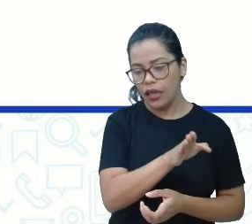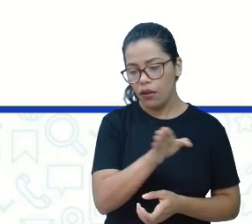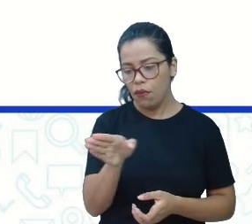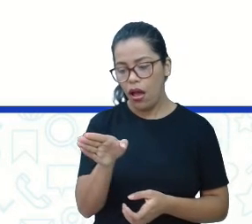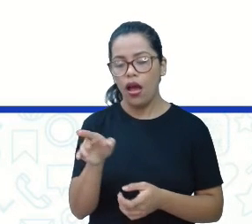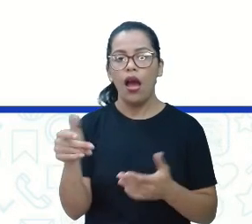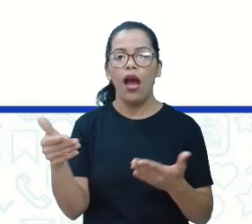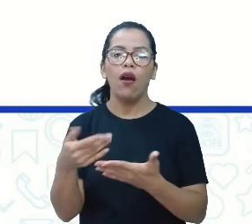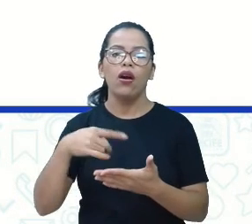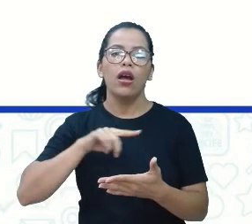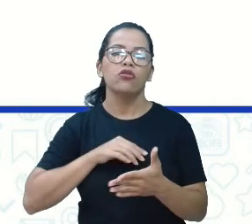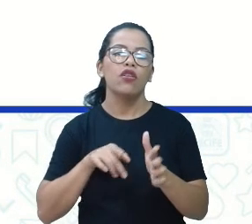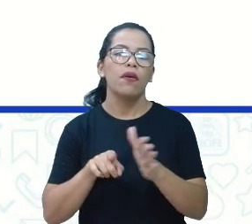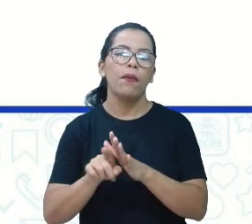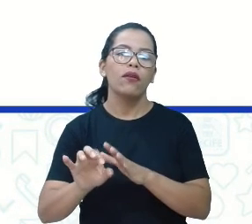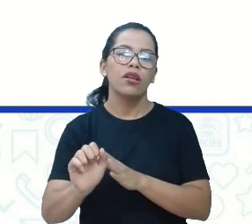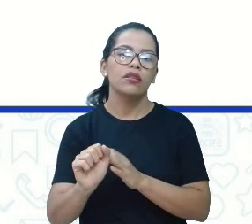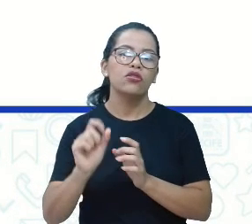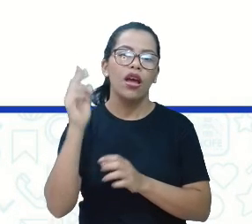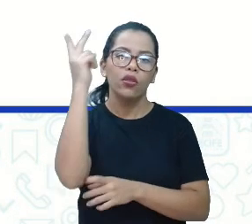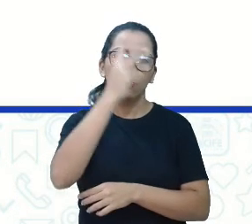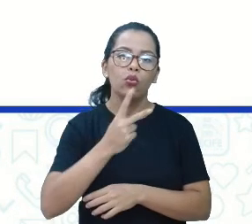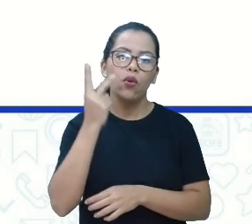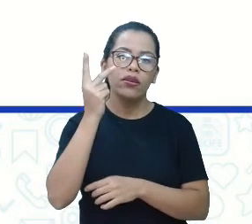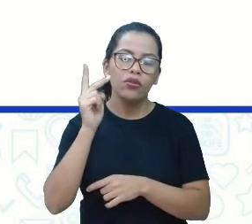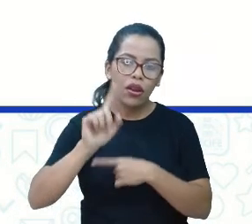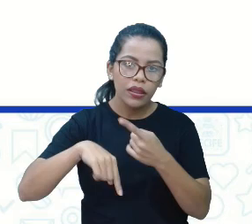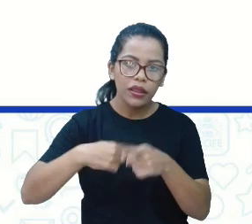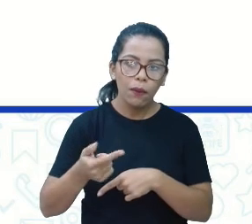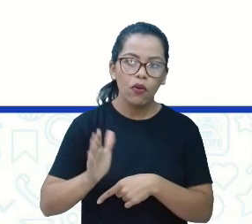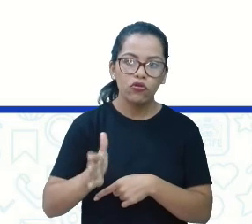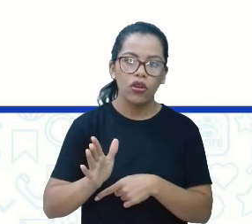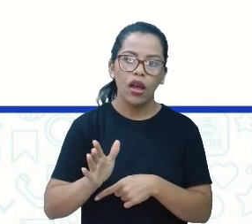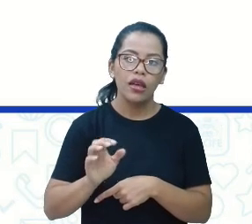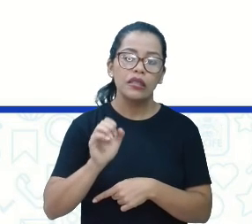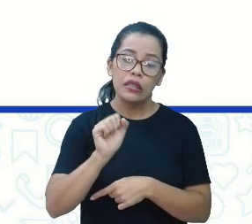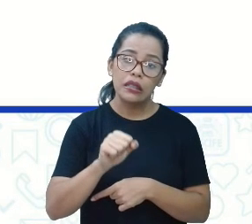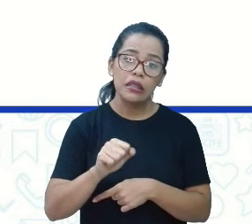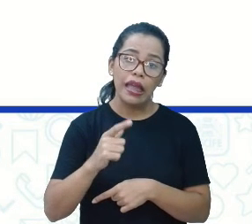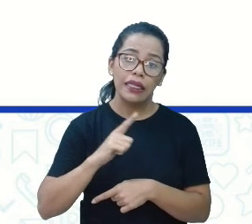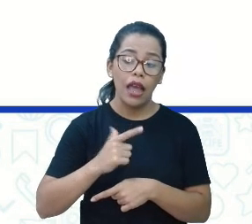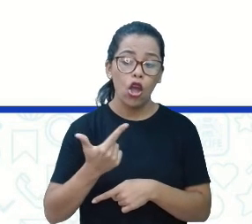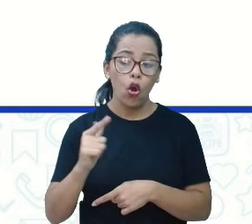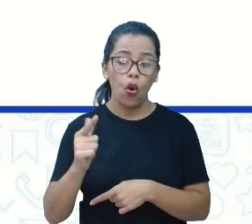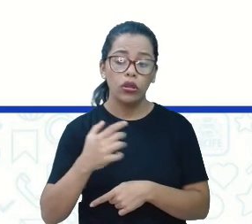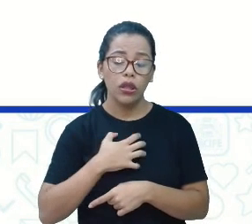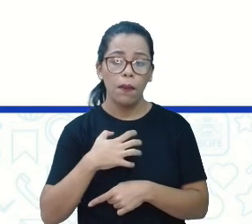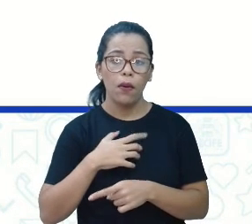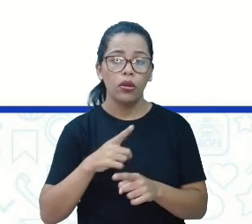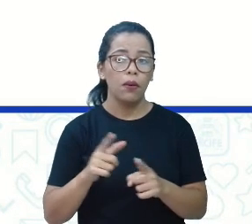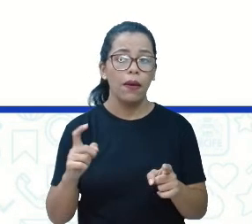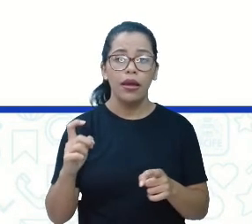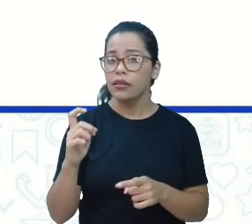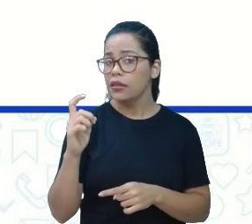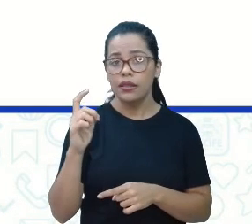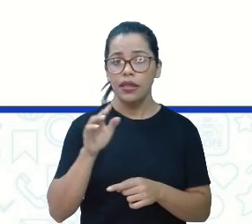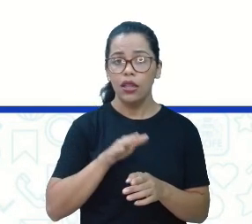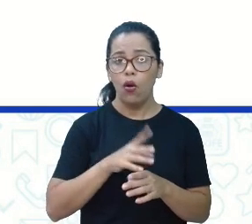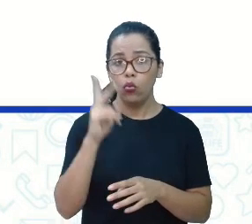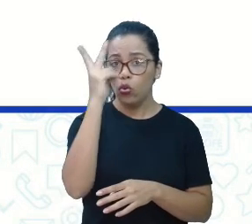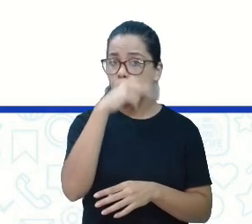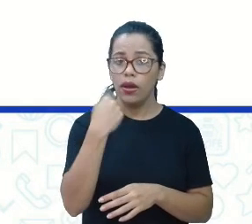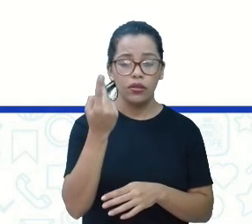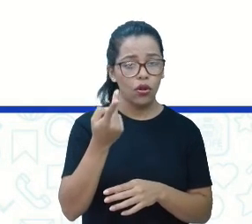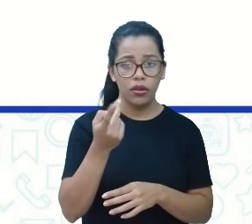perguntar agora se passou 2 horas. Se passar 2 horas, a gente tem outra maneira. Mas se não passou de 2 horas, a gente